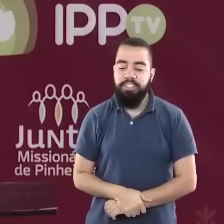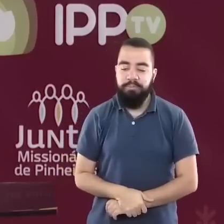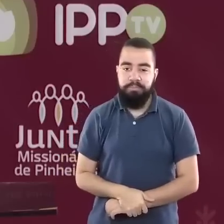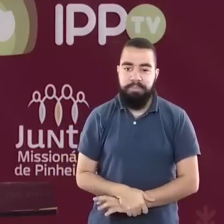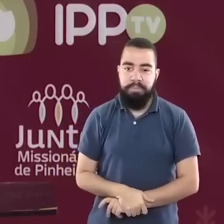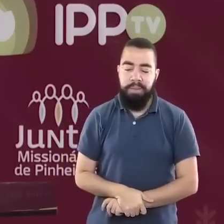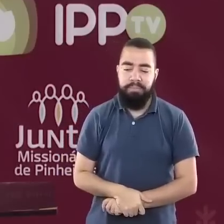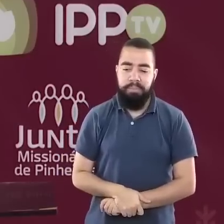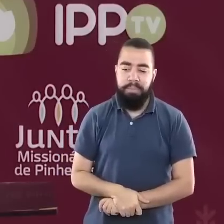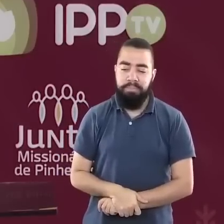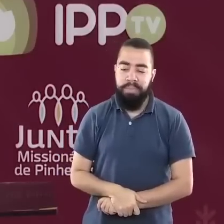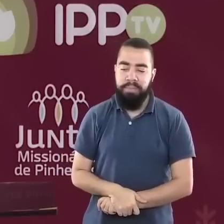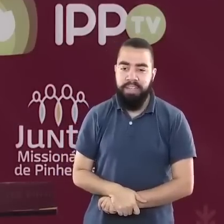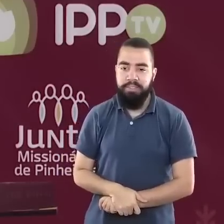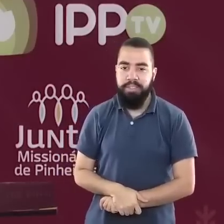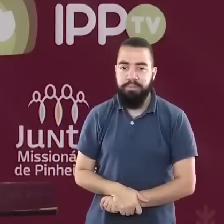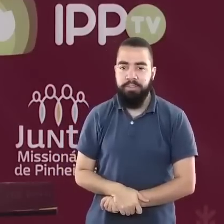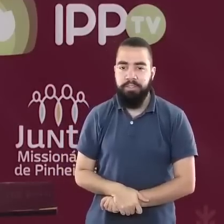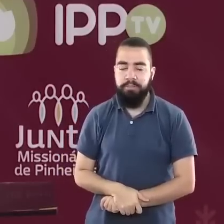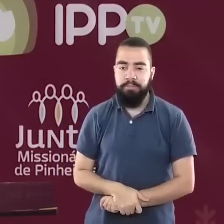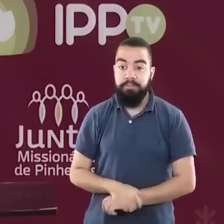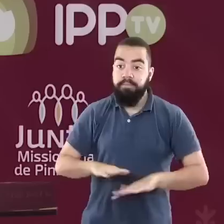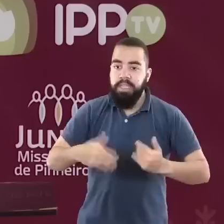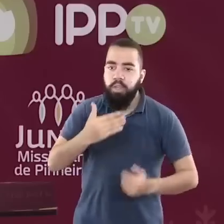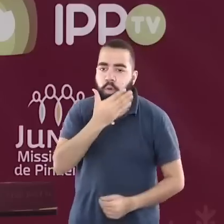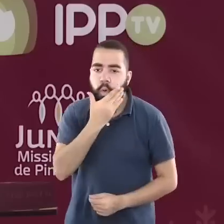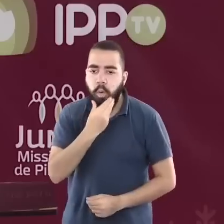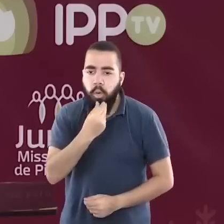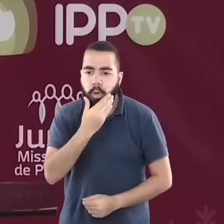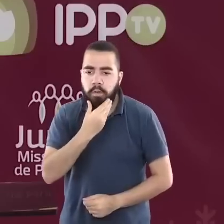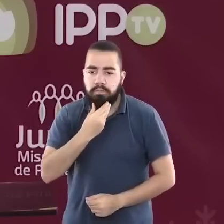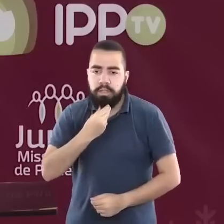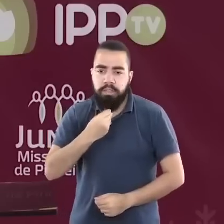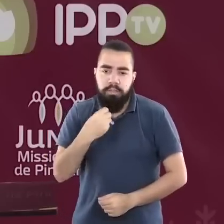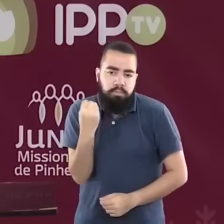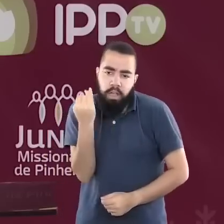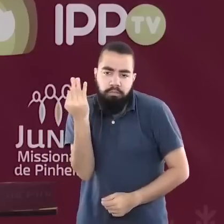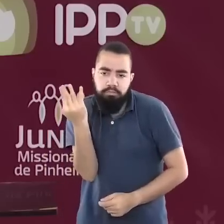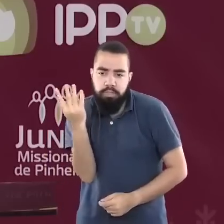quando os magos chegam do oriente a cidade de Jerusalém